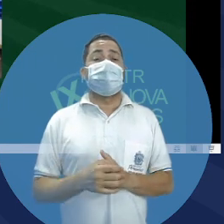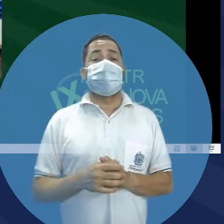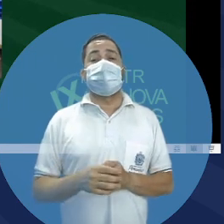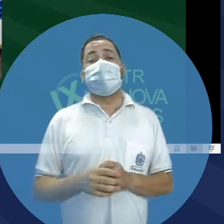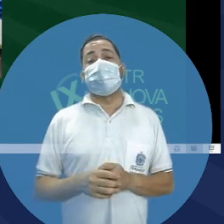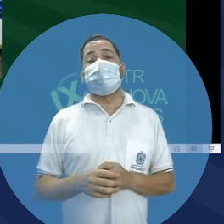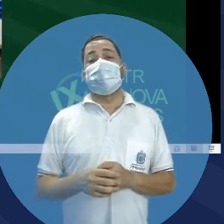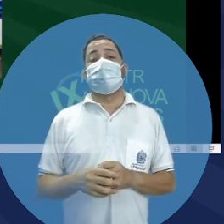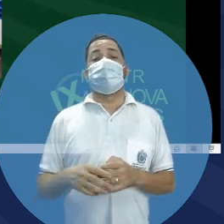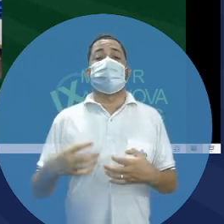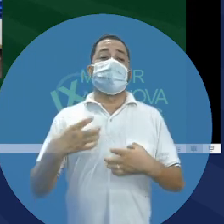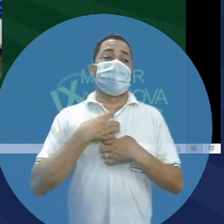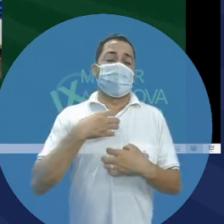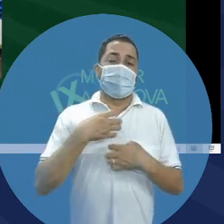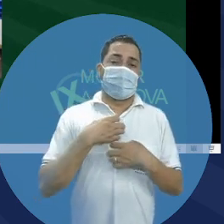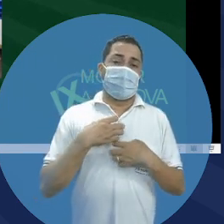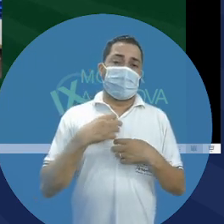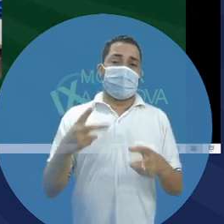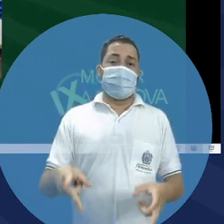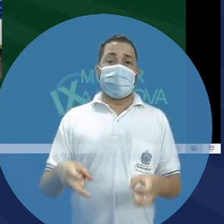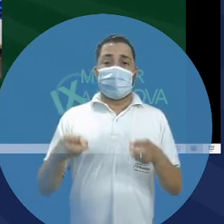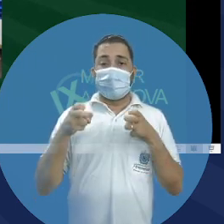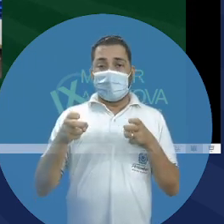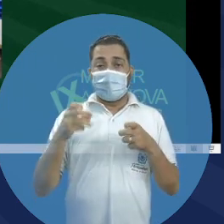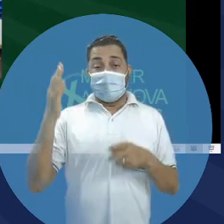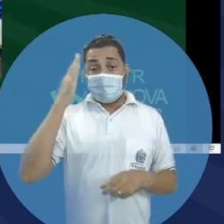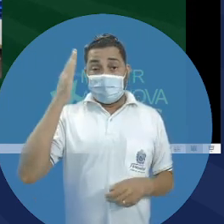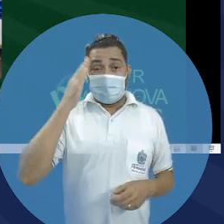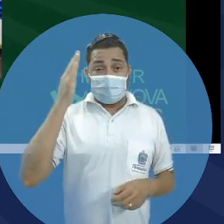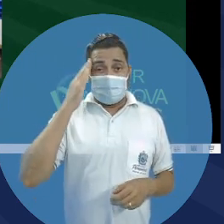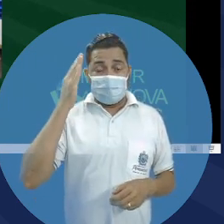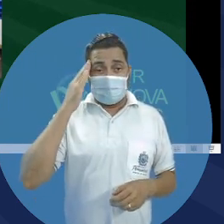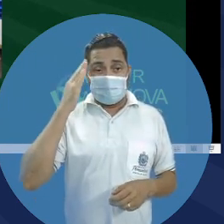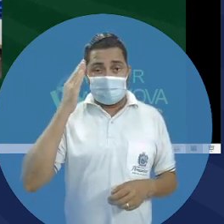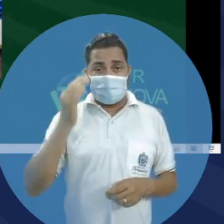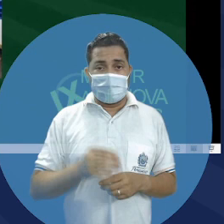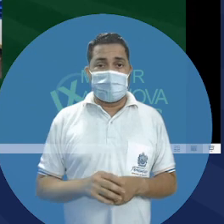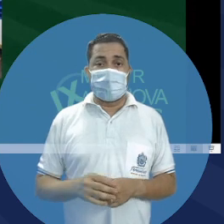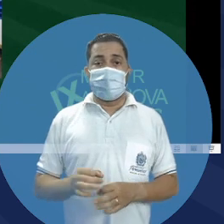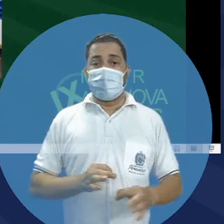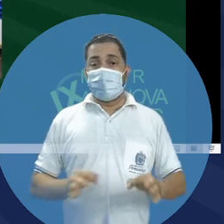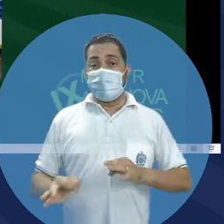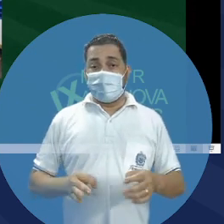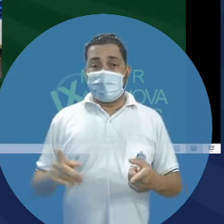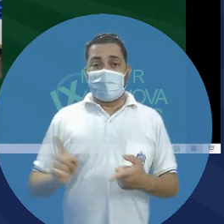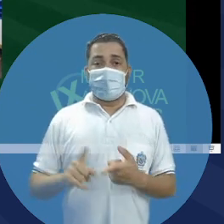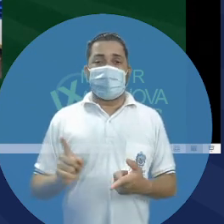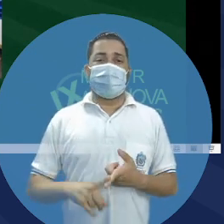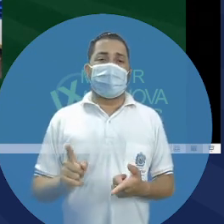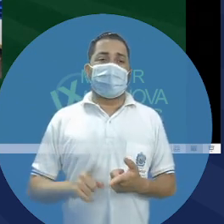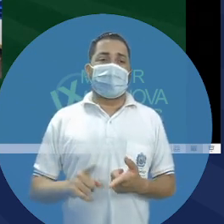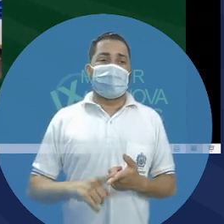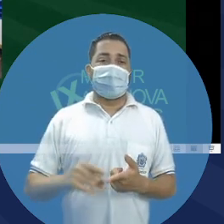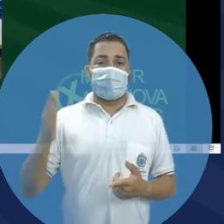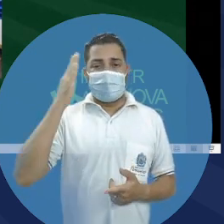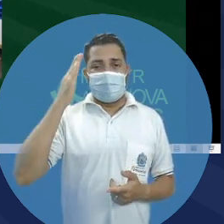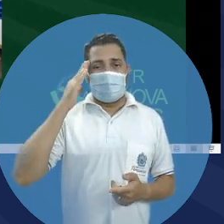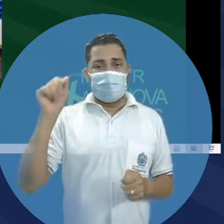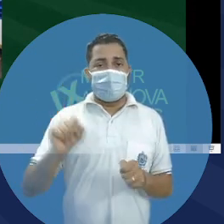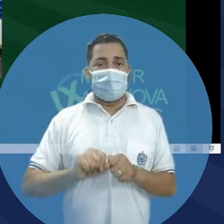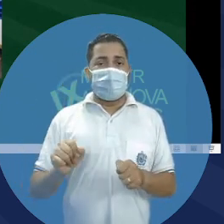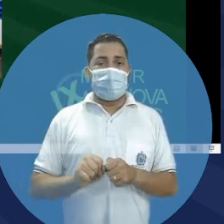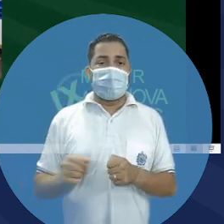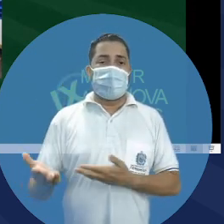de observar e entender os relacionamentos abusivos, entenderem e construir relacionamentos através